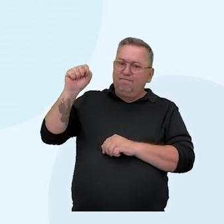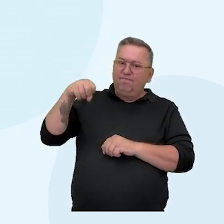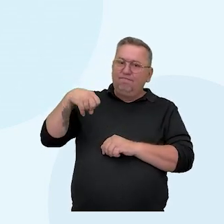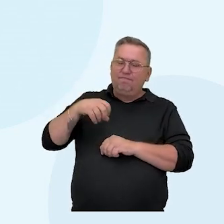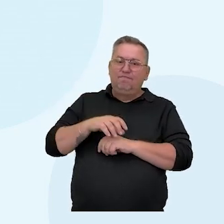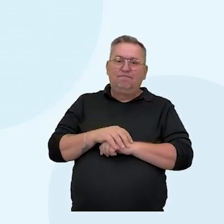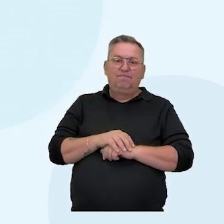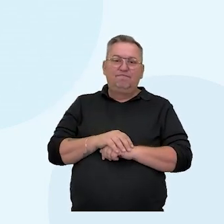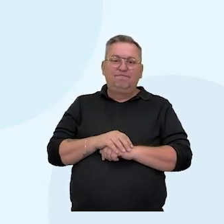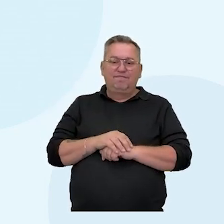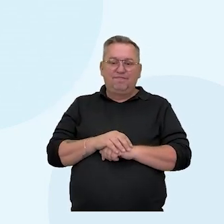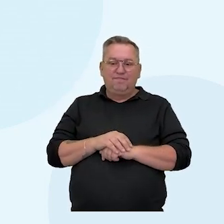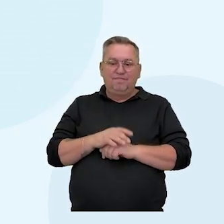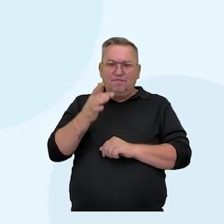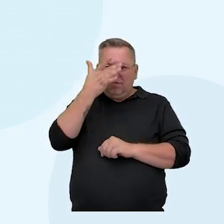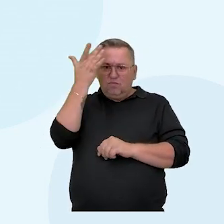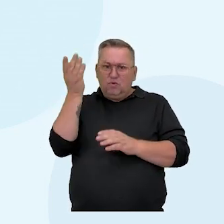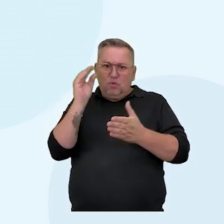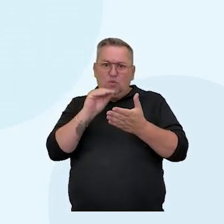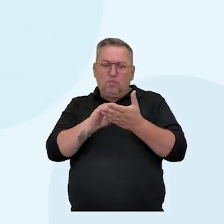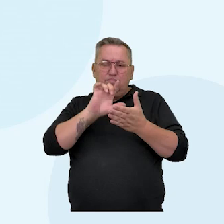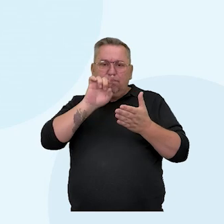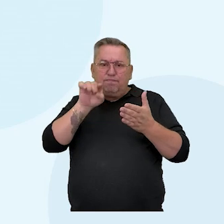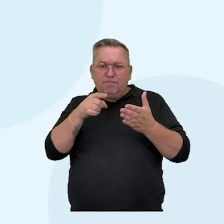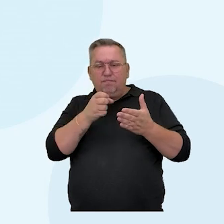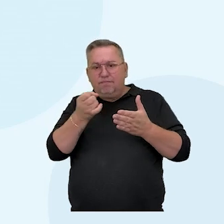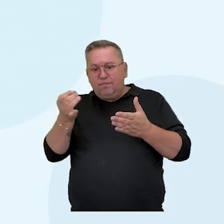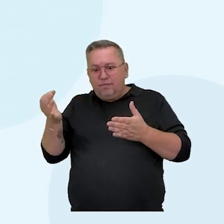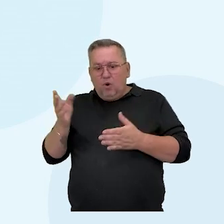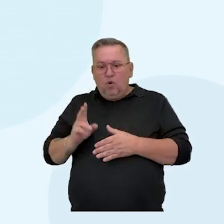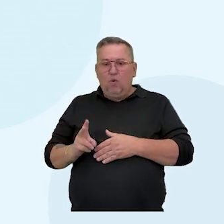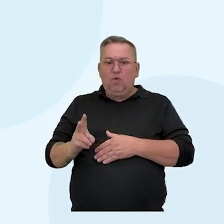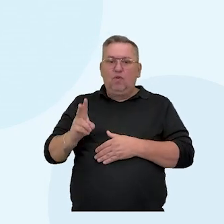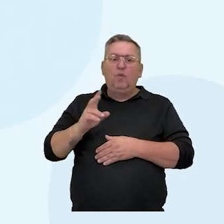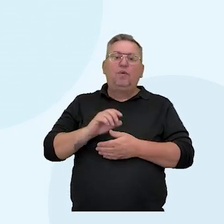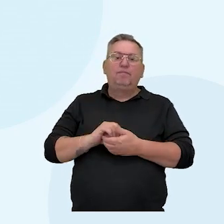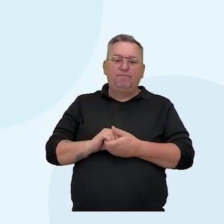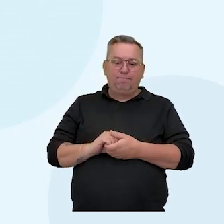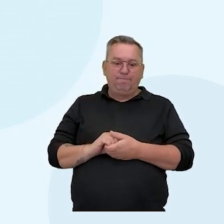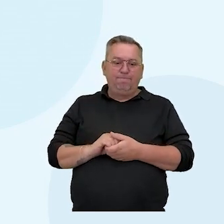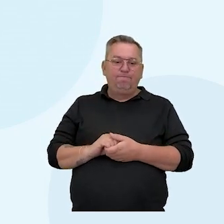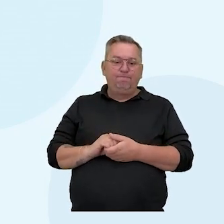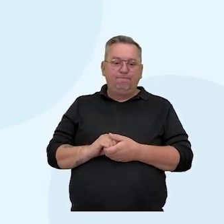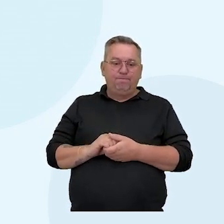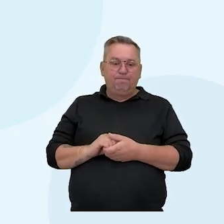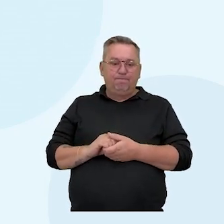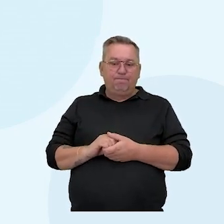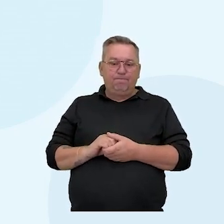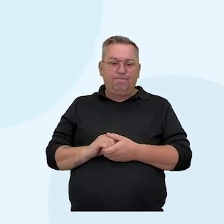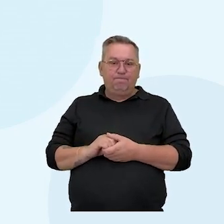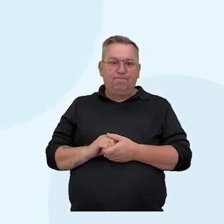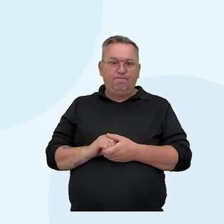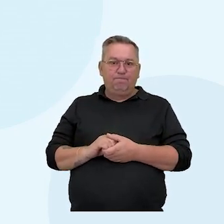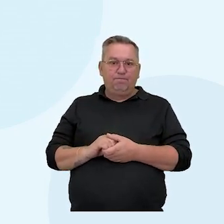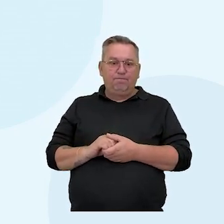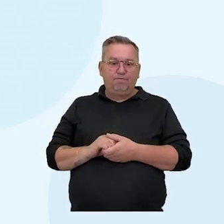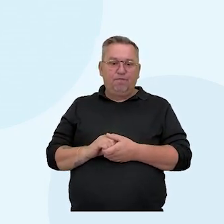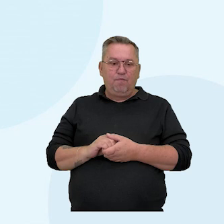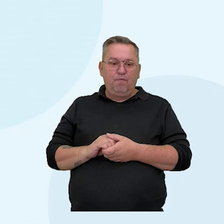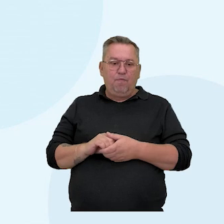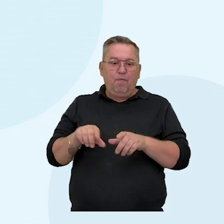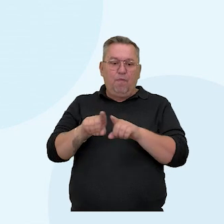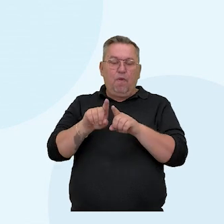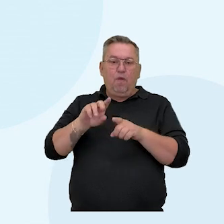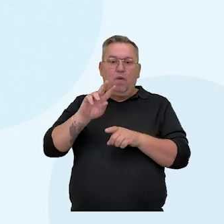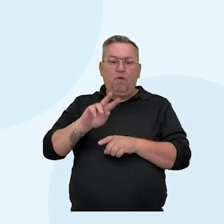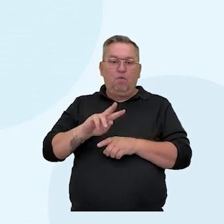Então, assim, aí a pessoa complementa depois, né? Então, a gente vê pelo contexto. Aqui, a gente tem vários